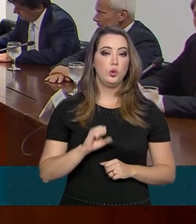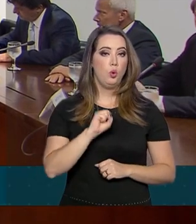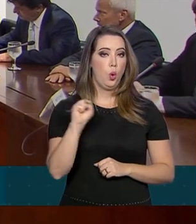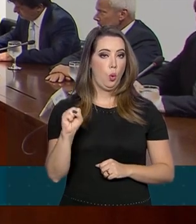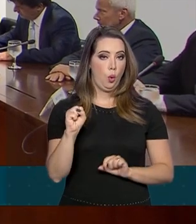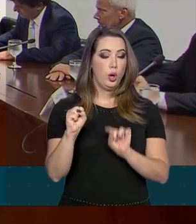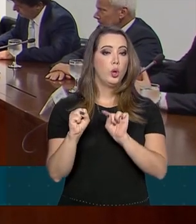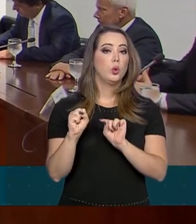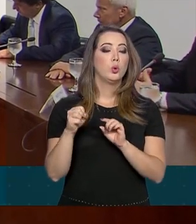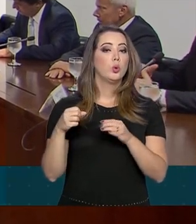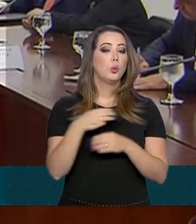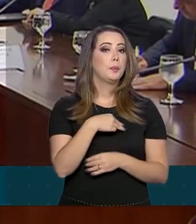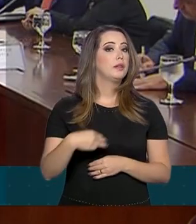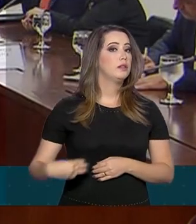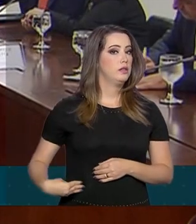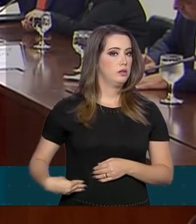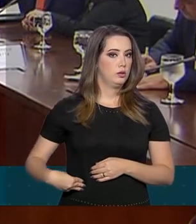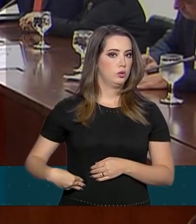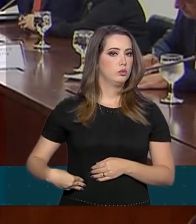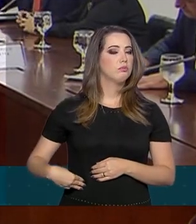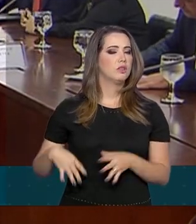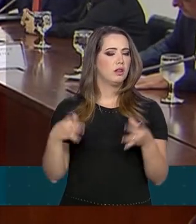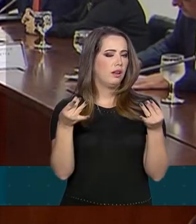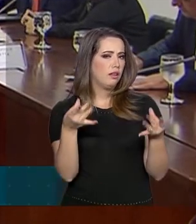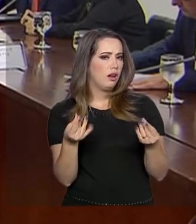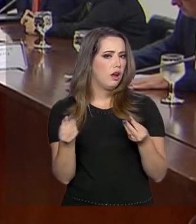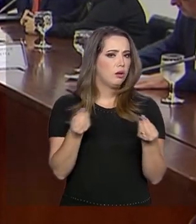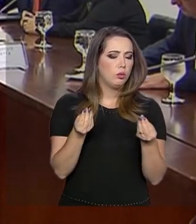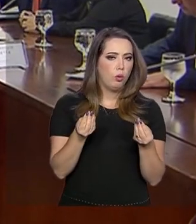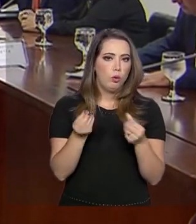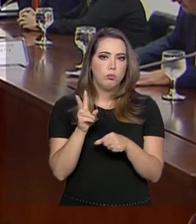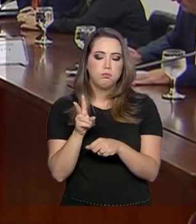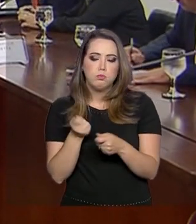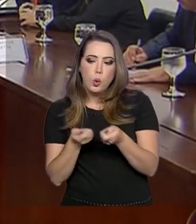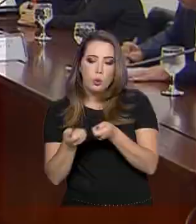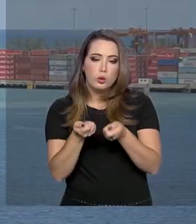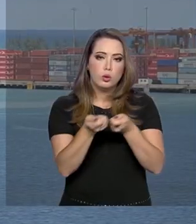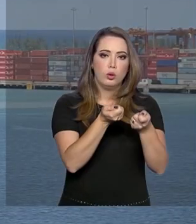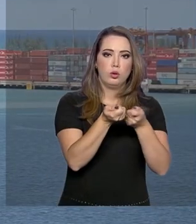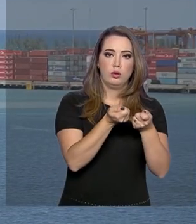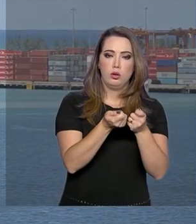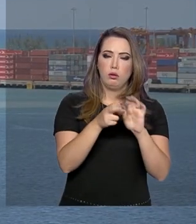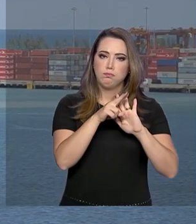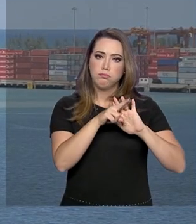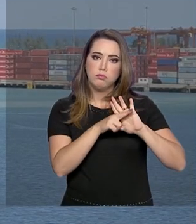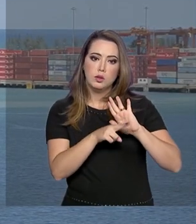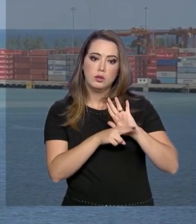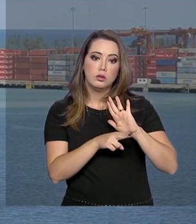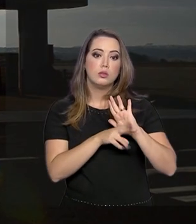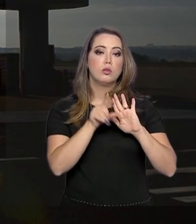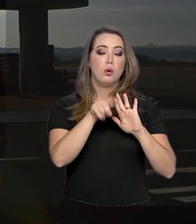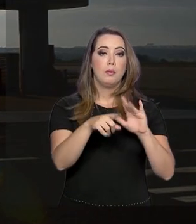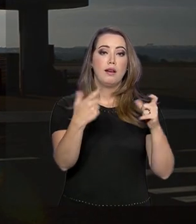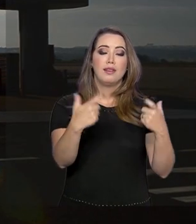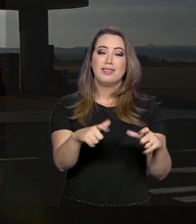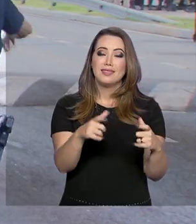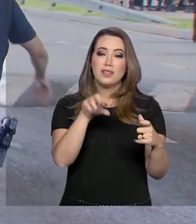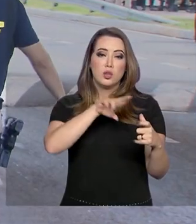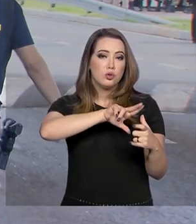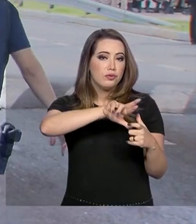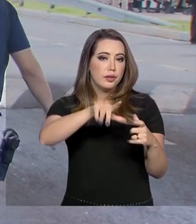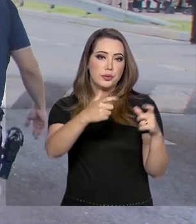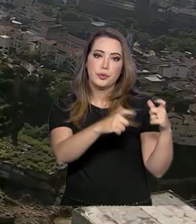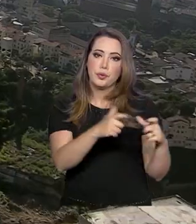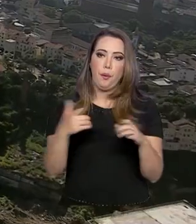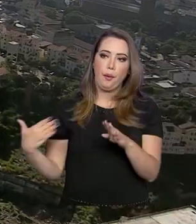se atualizaram sobre as medidas de monitoramento já implementadas, incluindo notificações de portos, aeroportos e